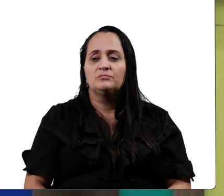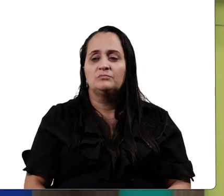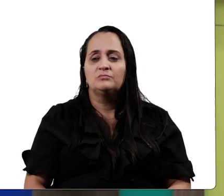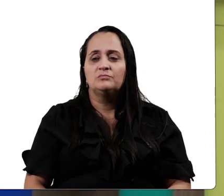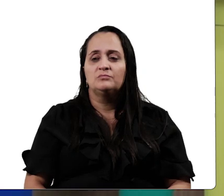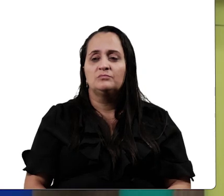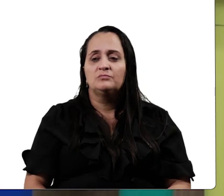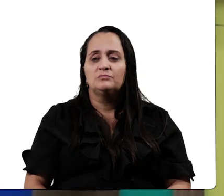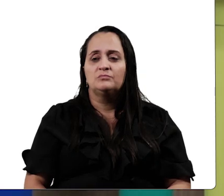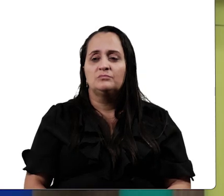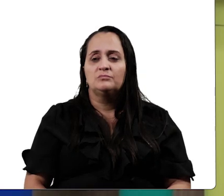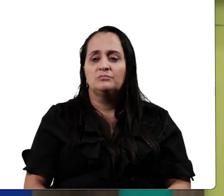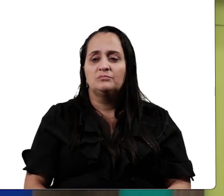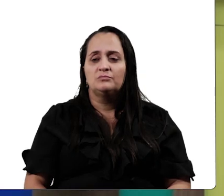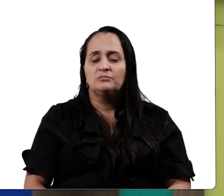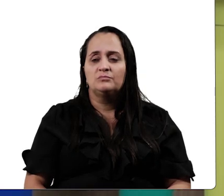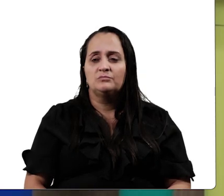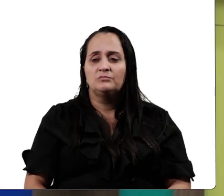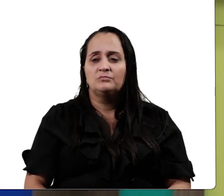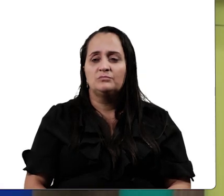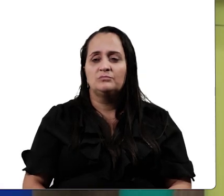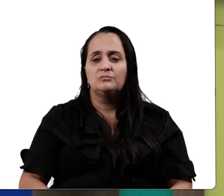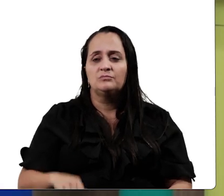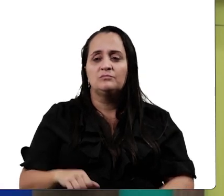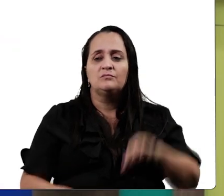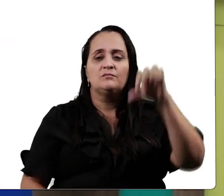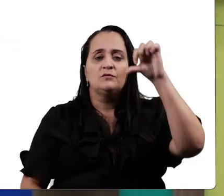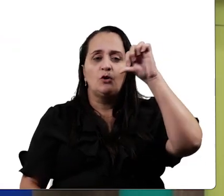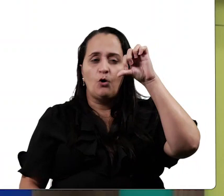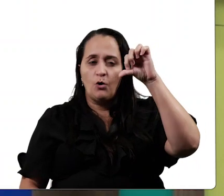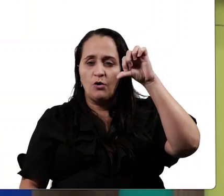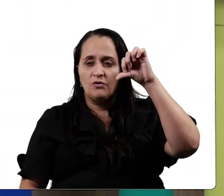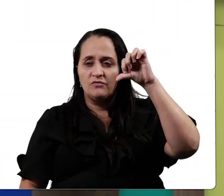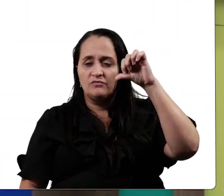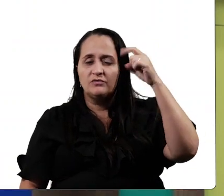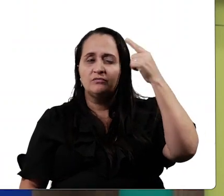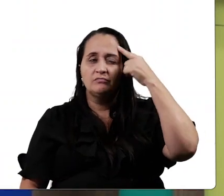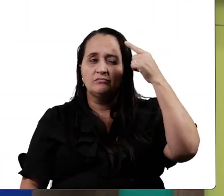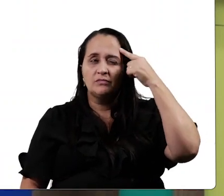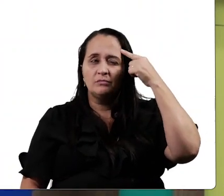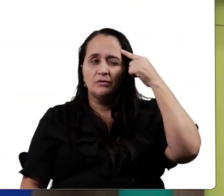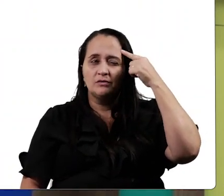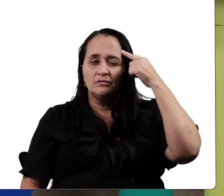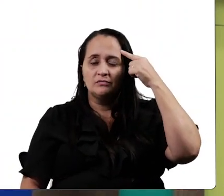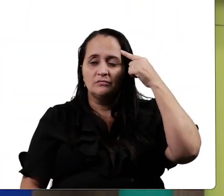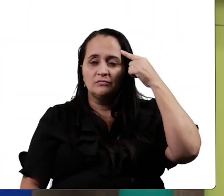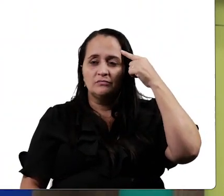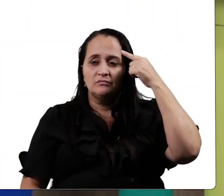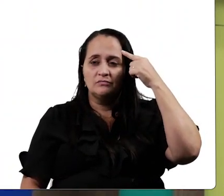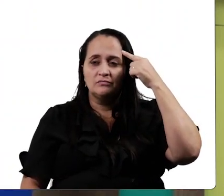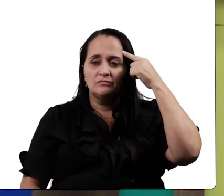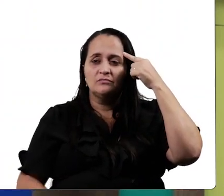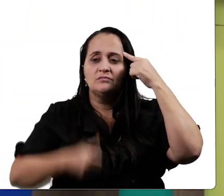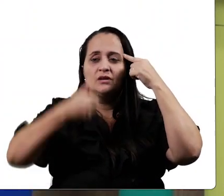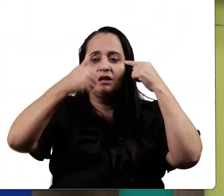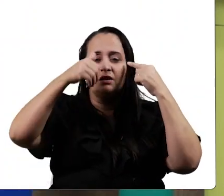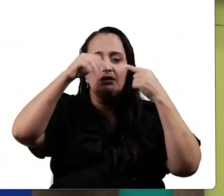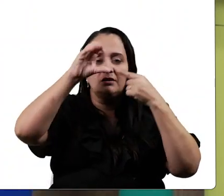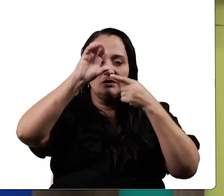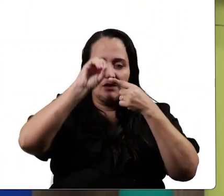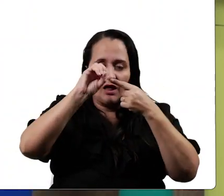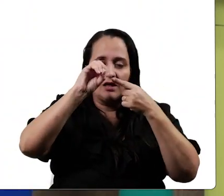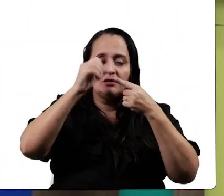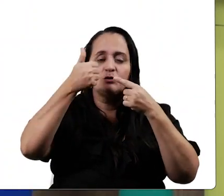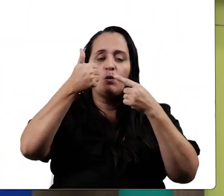certo 9 + 2 Quanto dá lembra 9 + 2 9 na cabeça